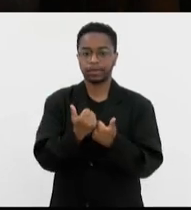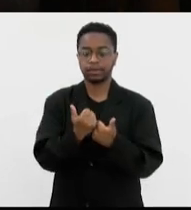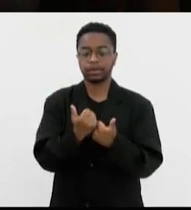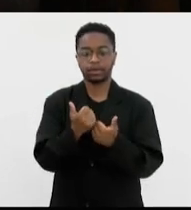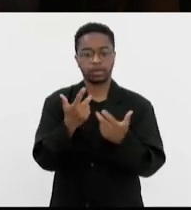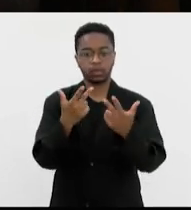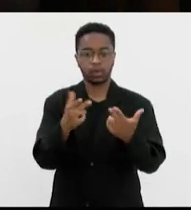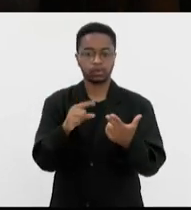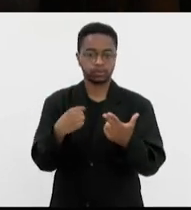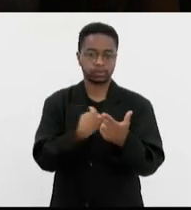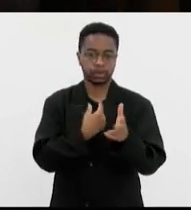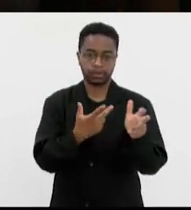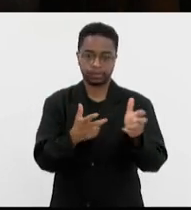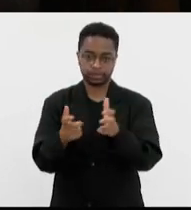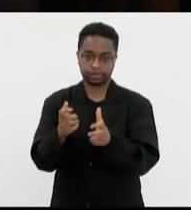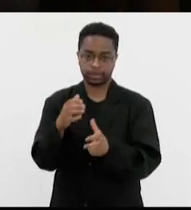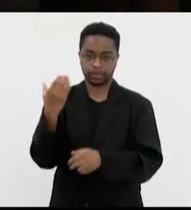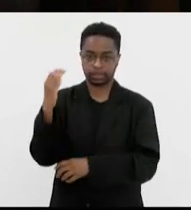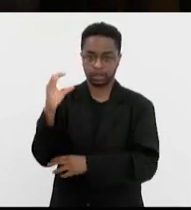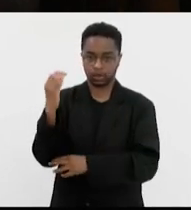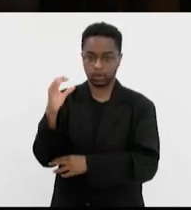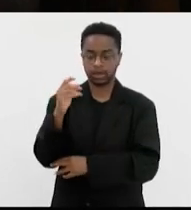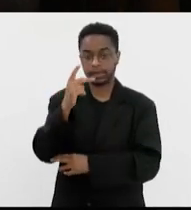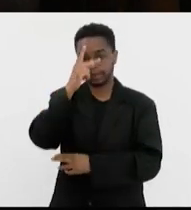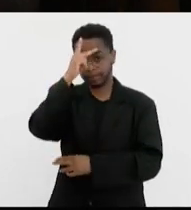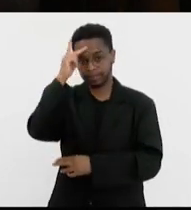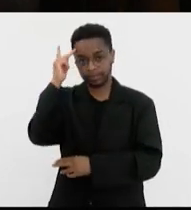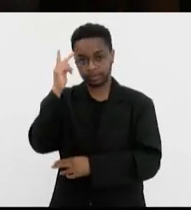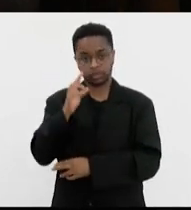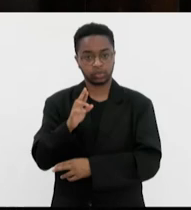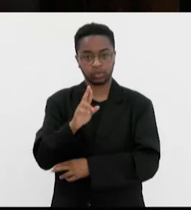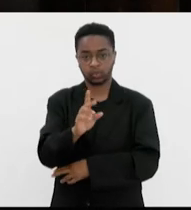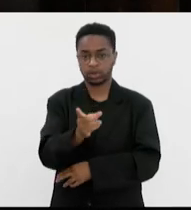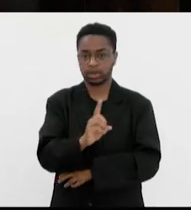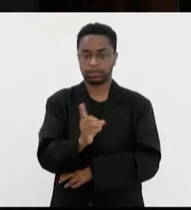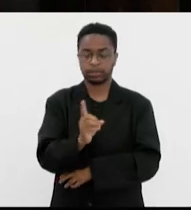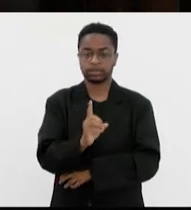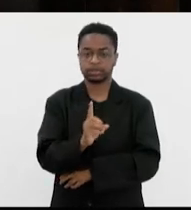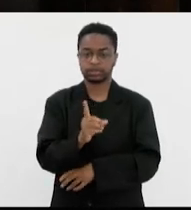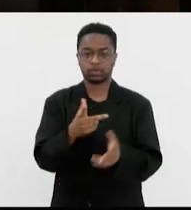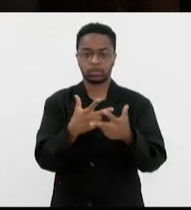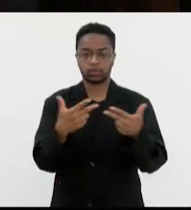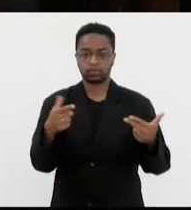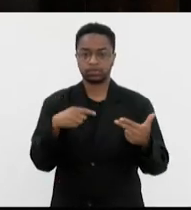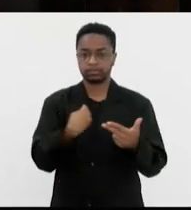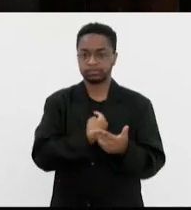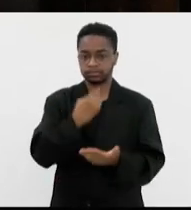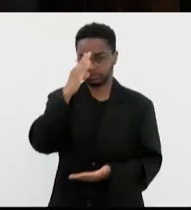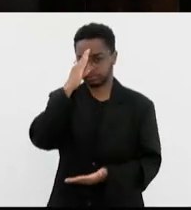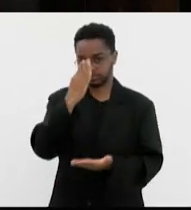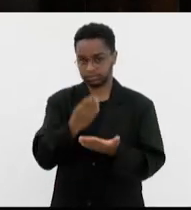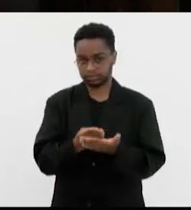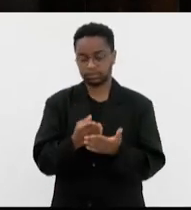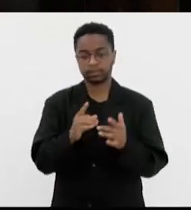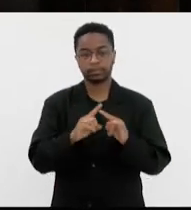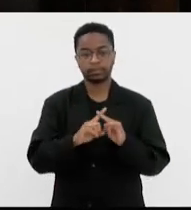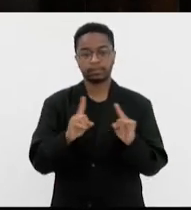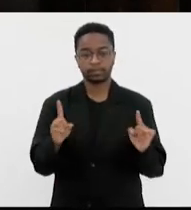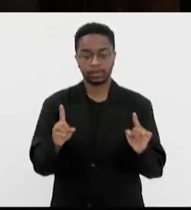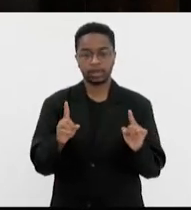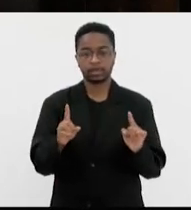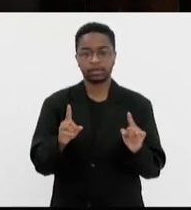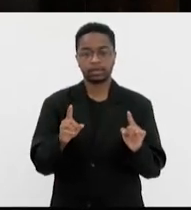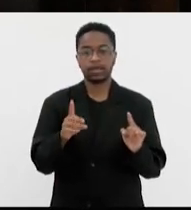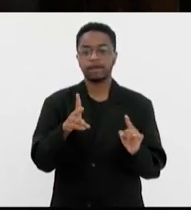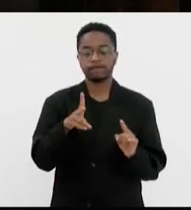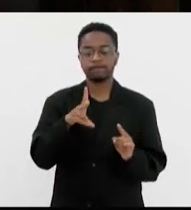tem visto em Niterói, pessoas que não representam aquilo que nós acreditamos, mas que vão se